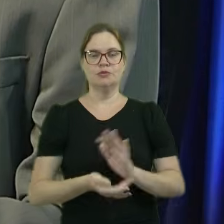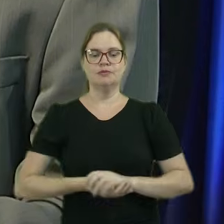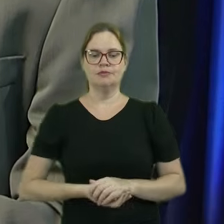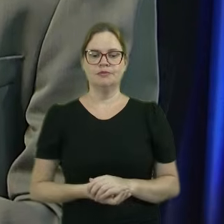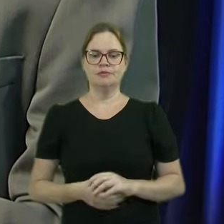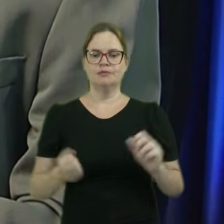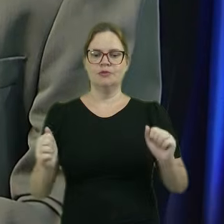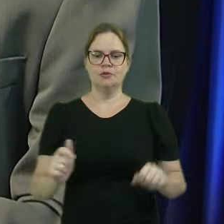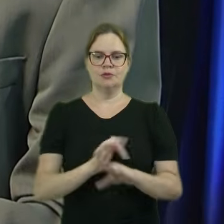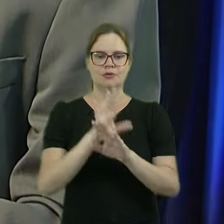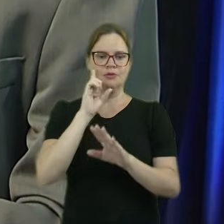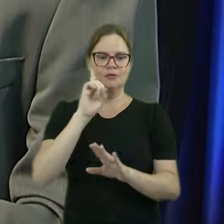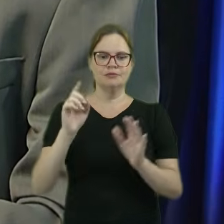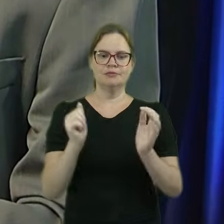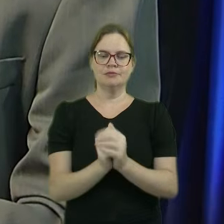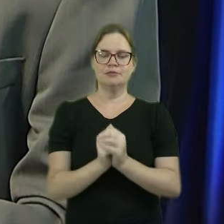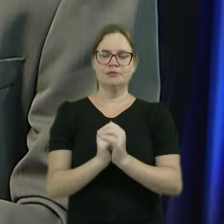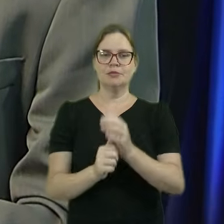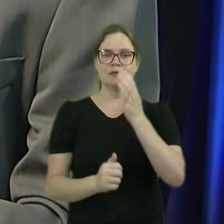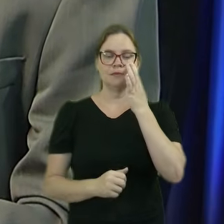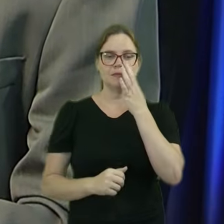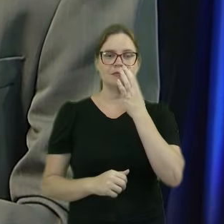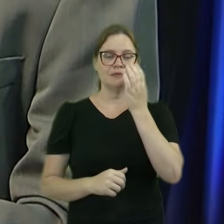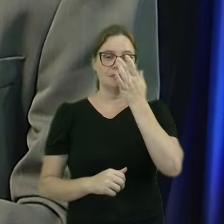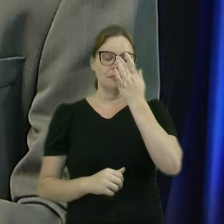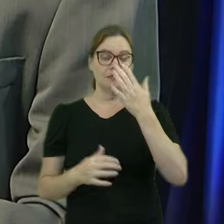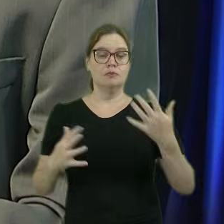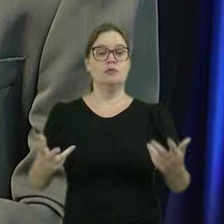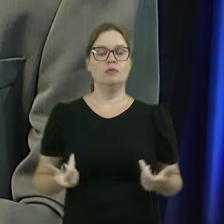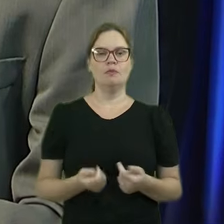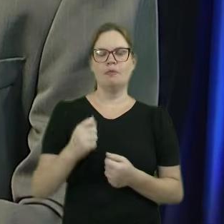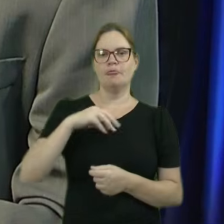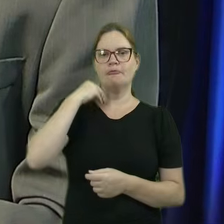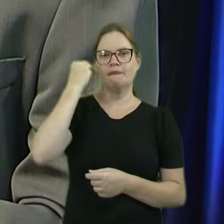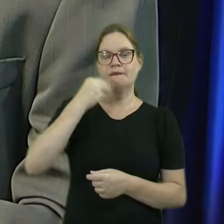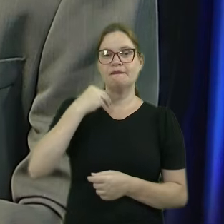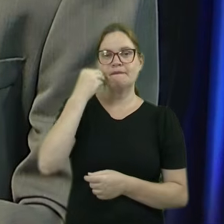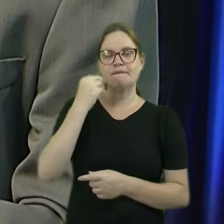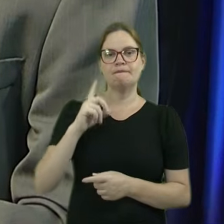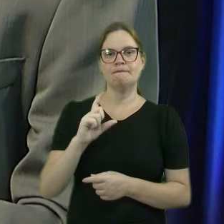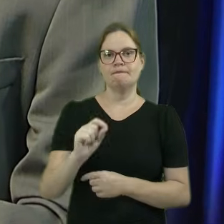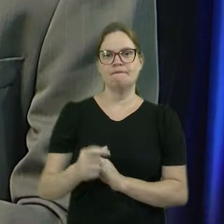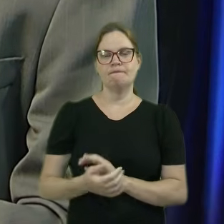Glória a Deus. Amém. Maravilha, né? São experiências que